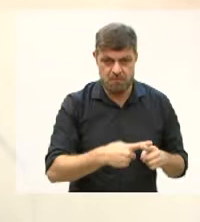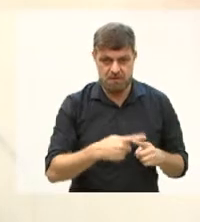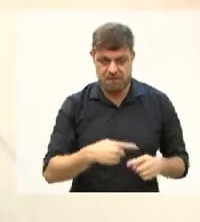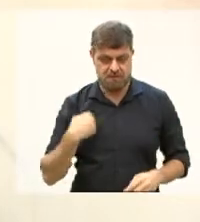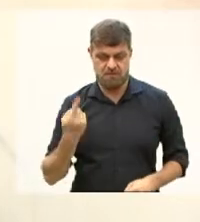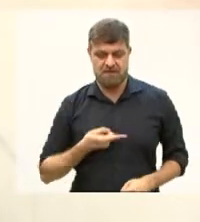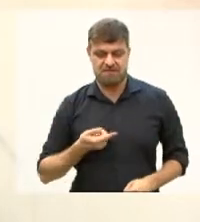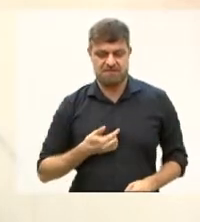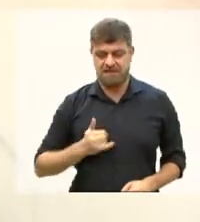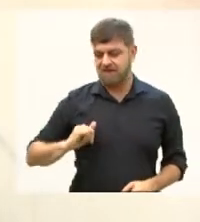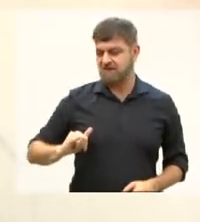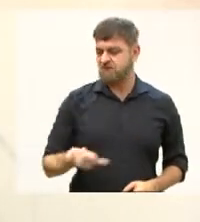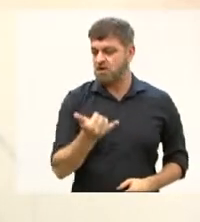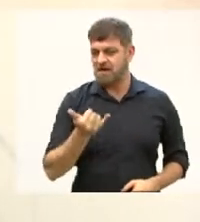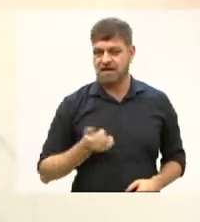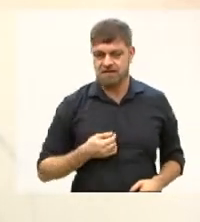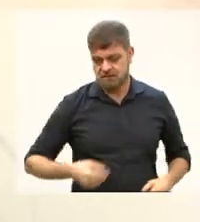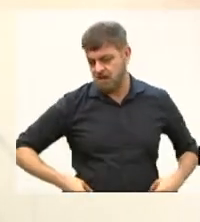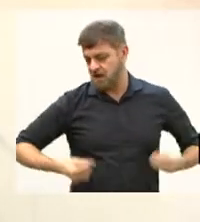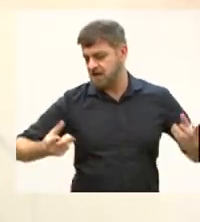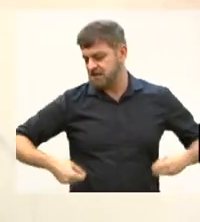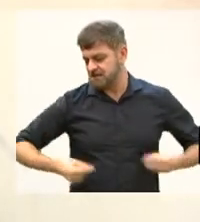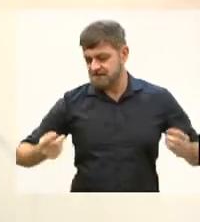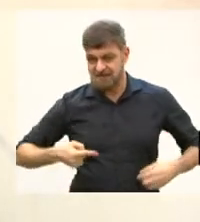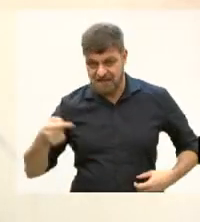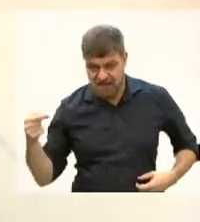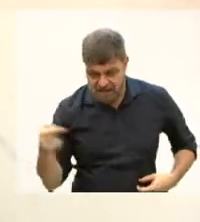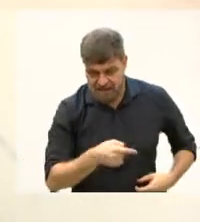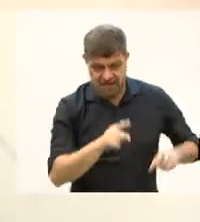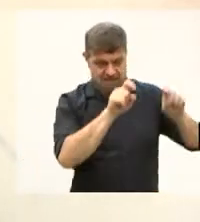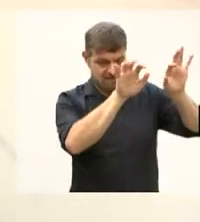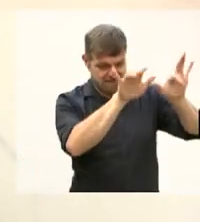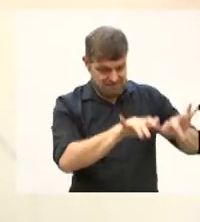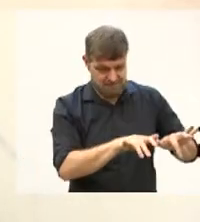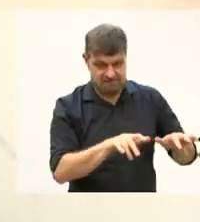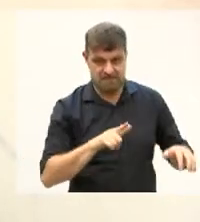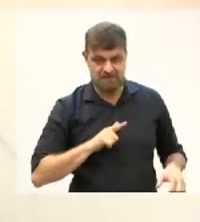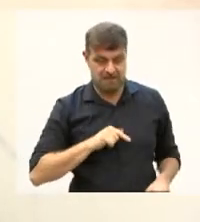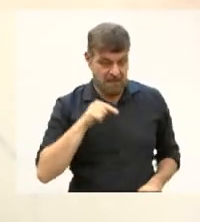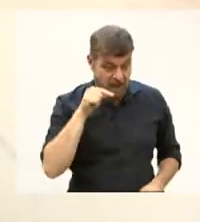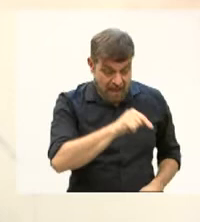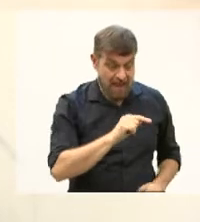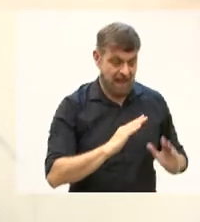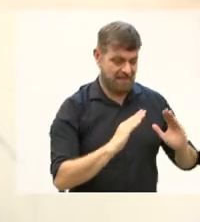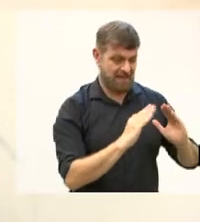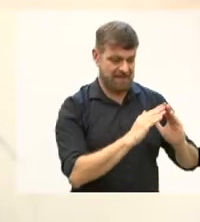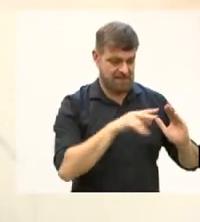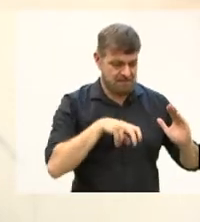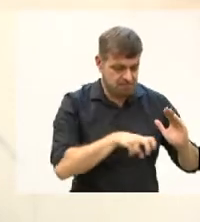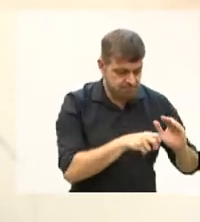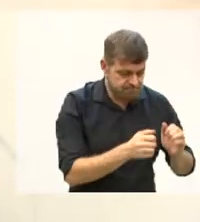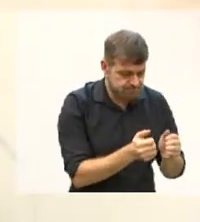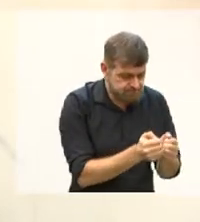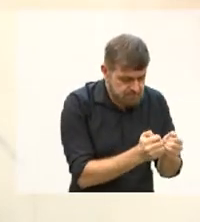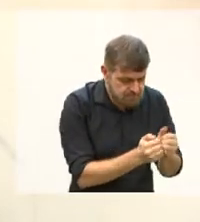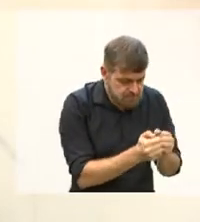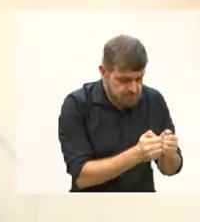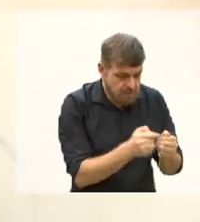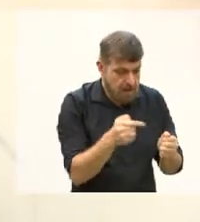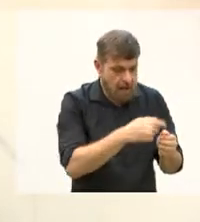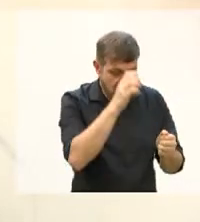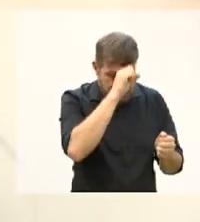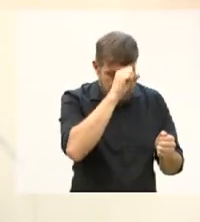exploratória. Por exemplo, está gastando dinheiro em outras coisas e tem um motivo, né? Tem um motivo nobre em jogo, que é o